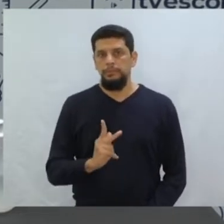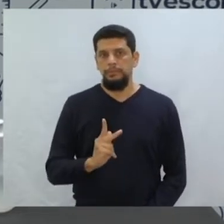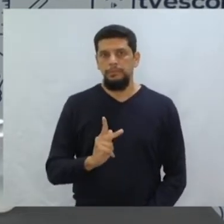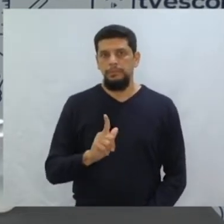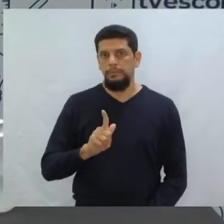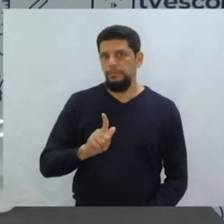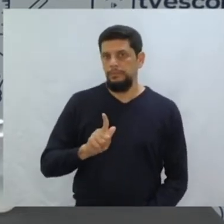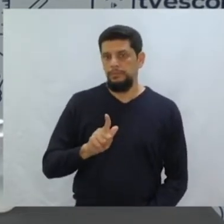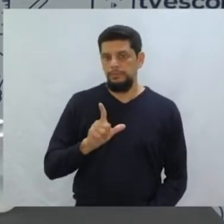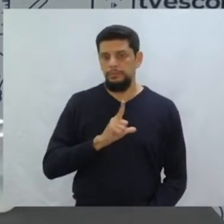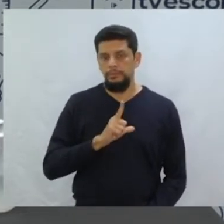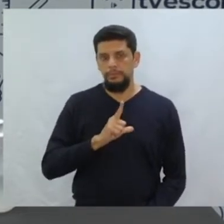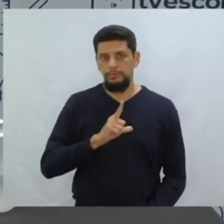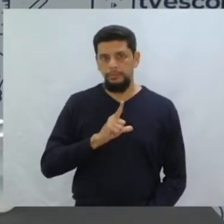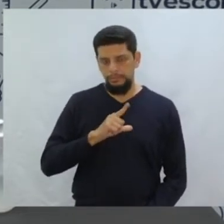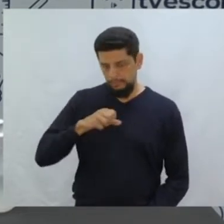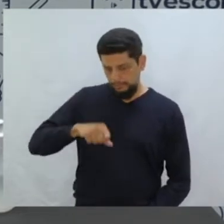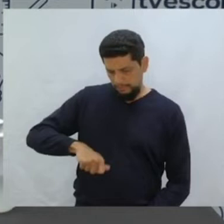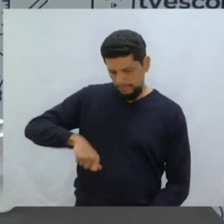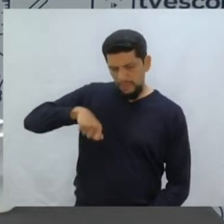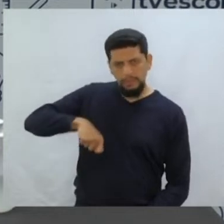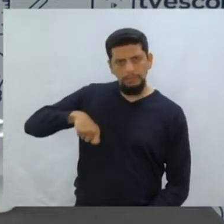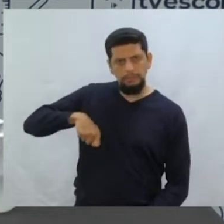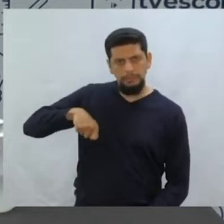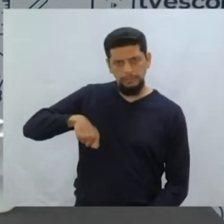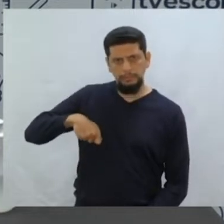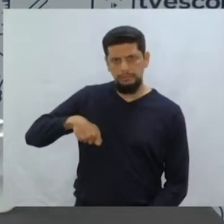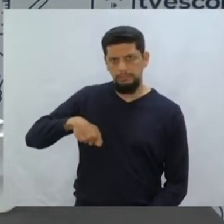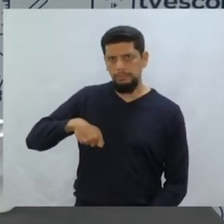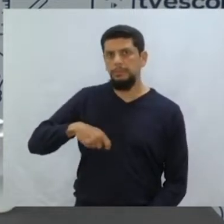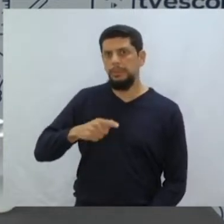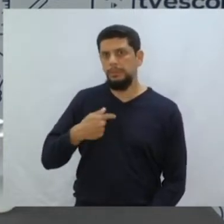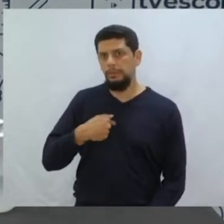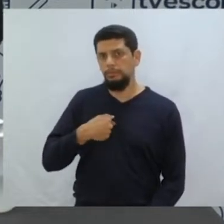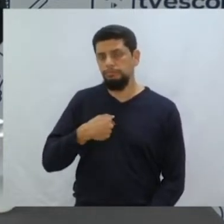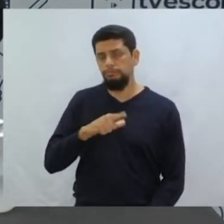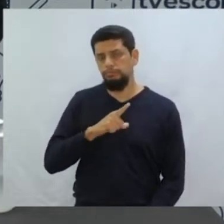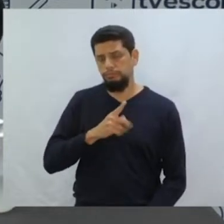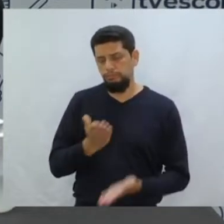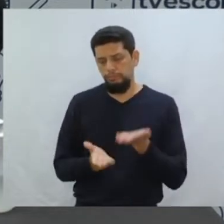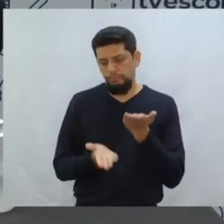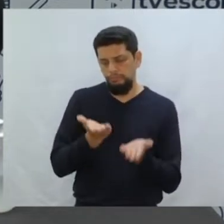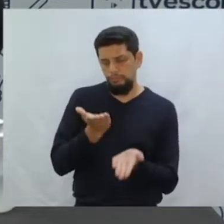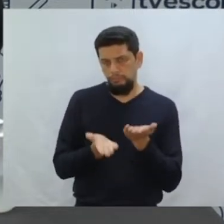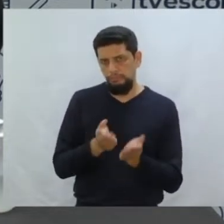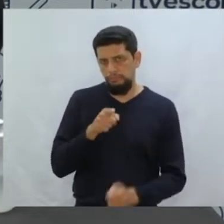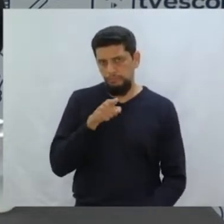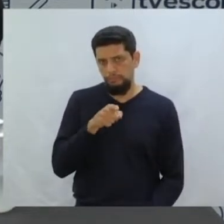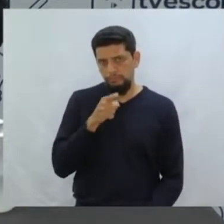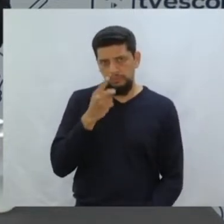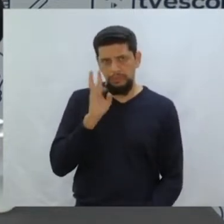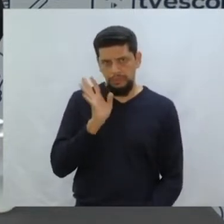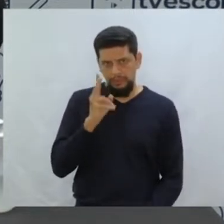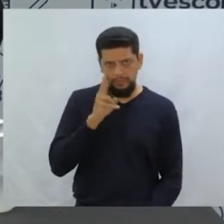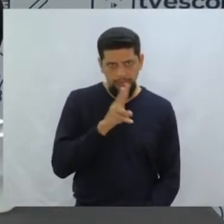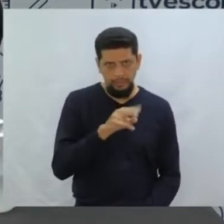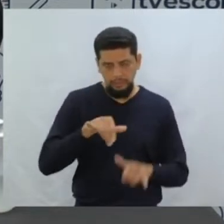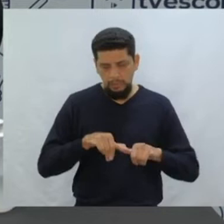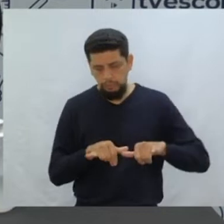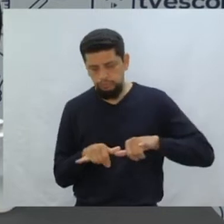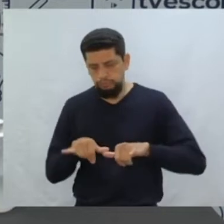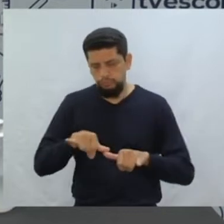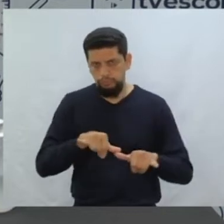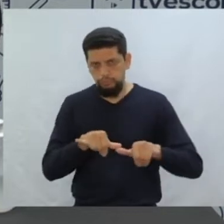quantos quilogramas há nessa cestinha? Então, eu tenho aqui uma balança que nós utilizamos, vocês veem muito